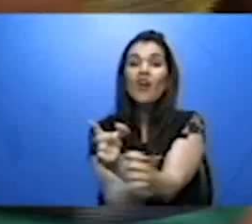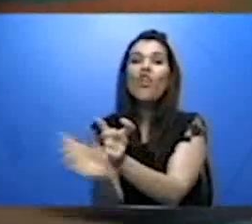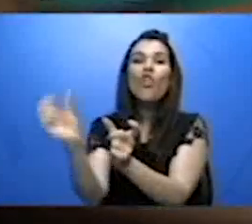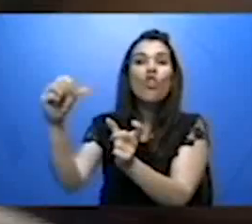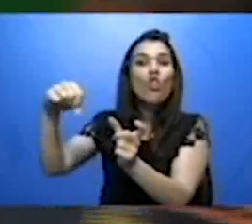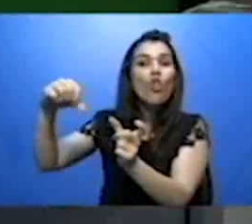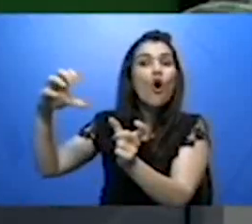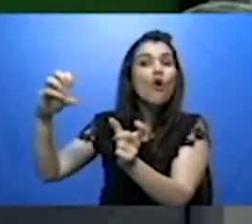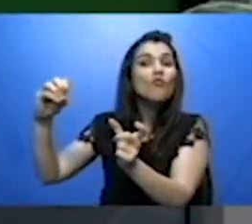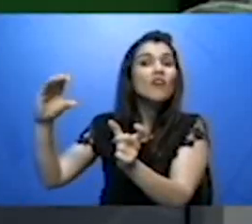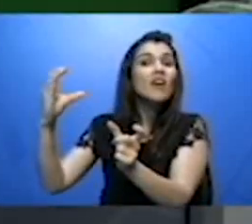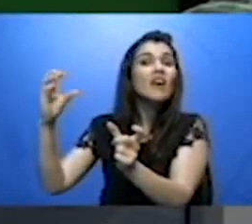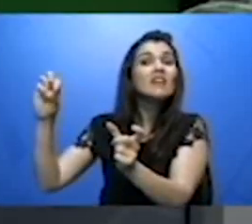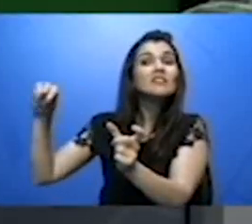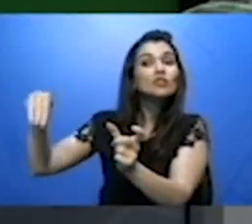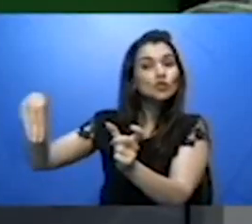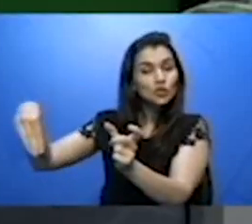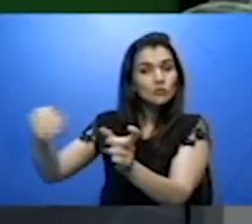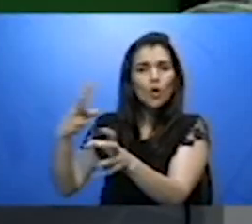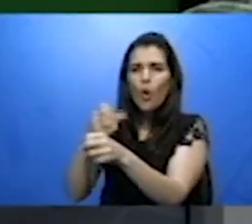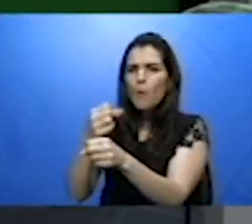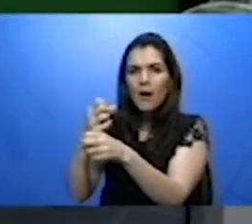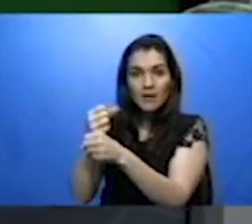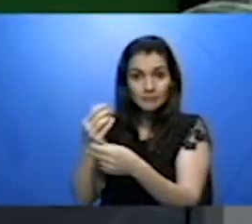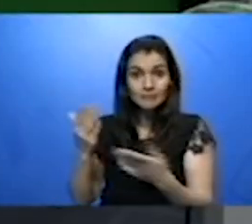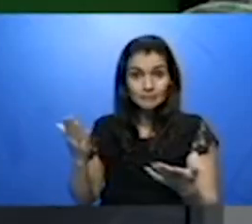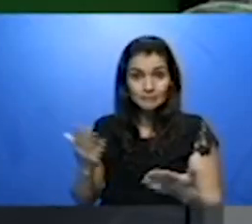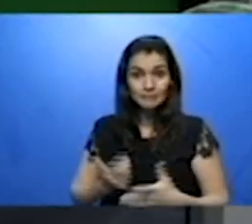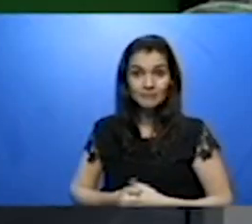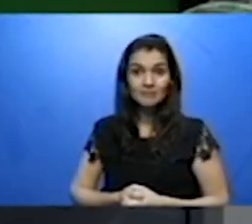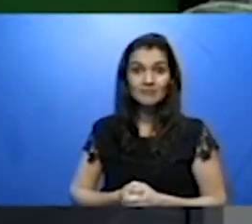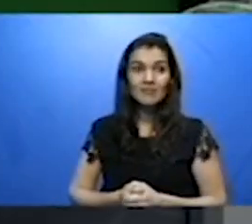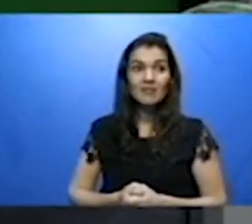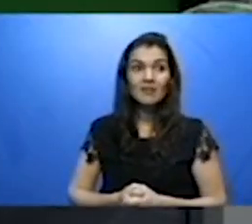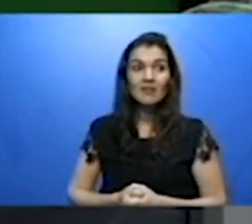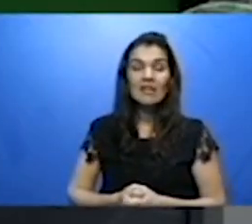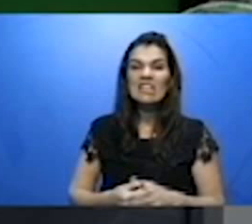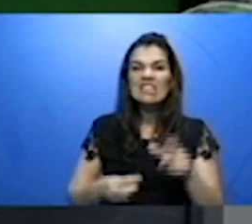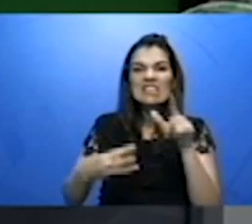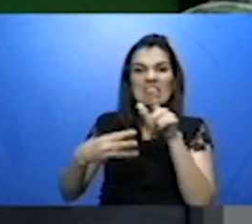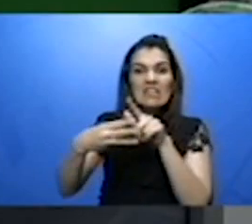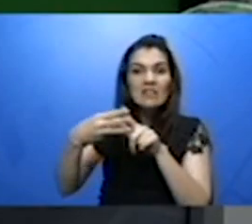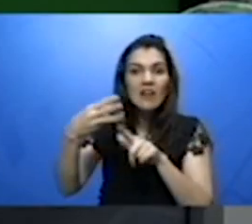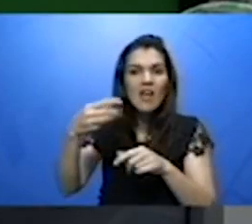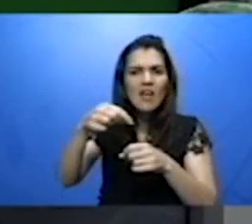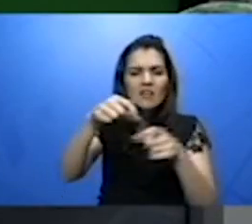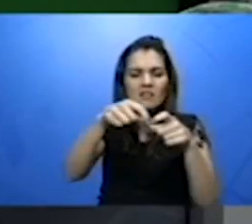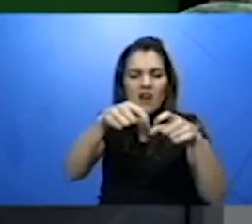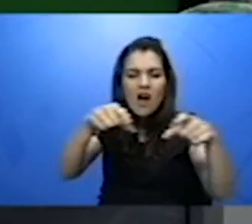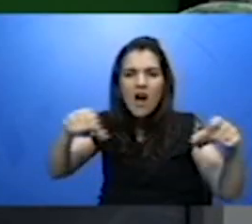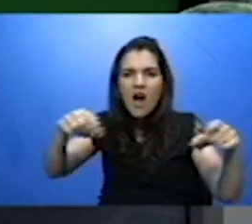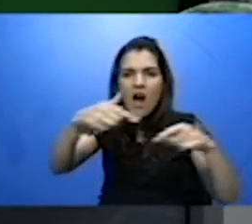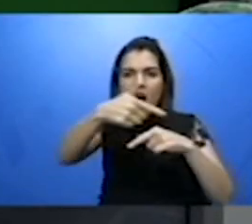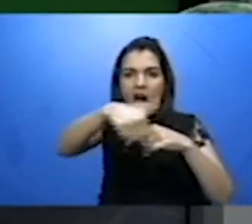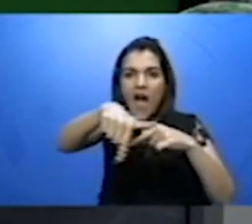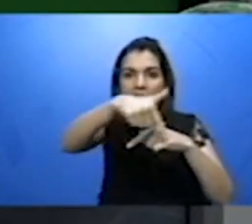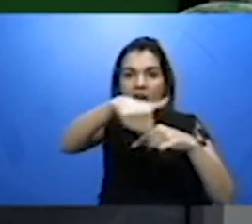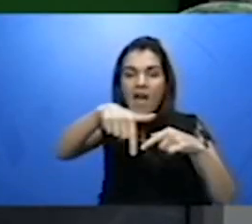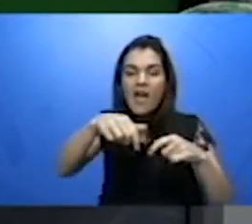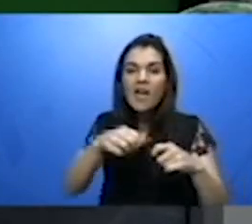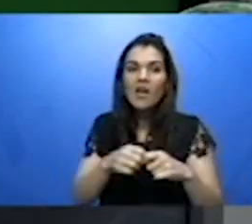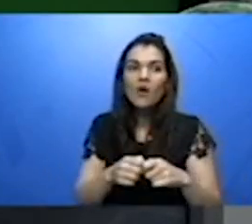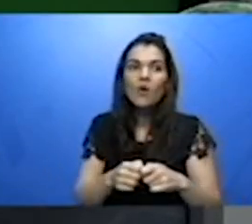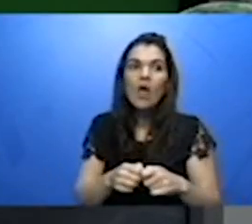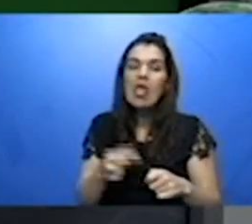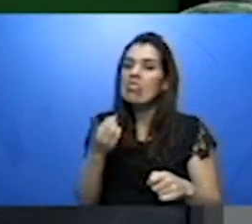cm que que significa que a medida de três réguas eu for comparar eu ainda